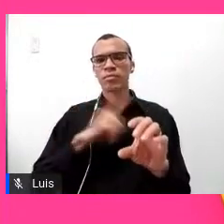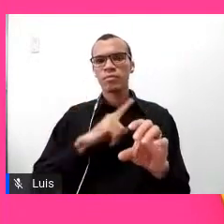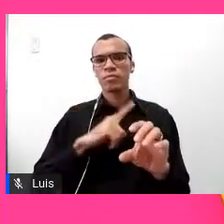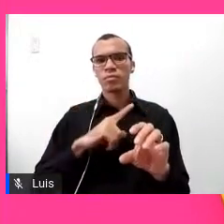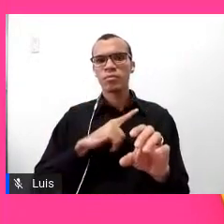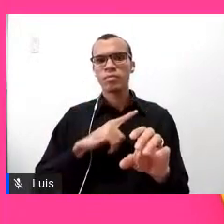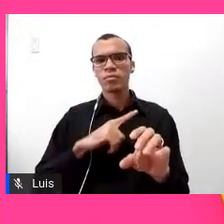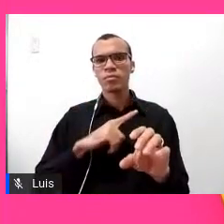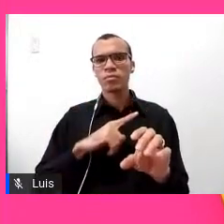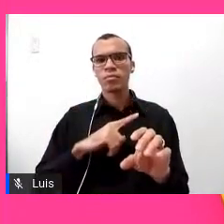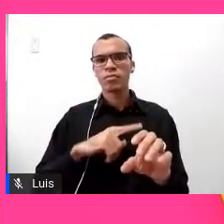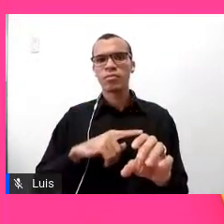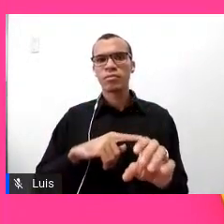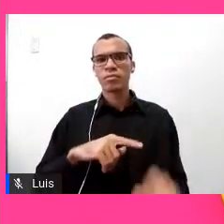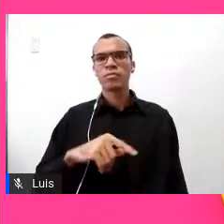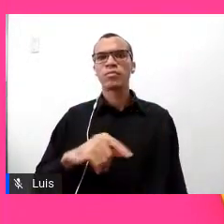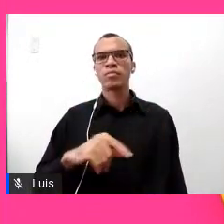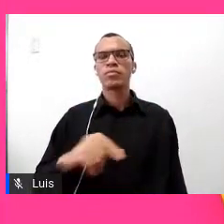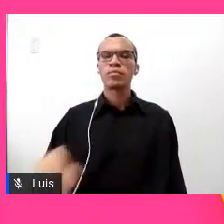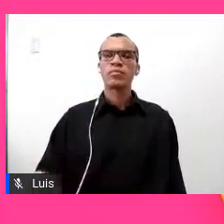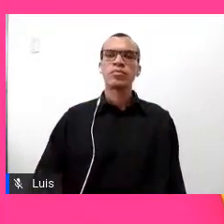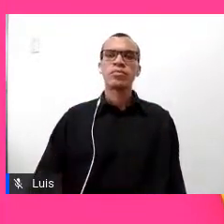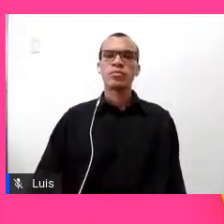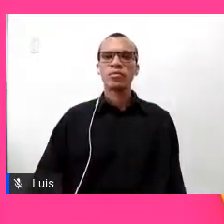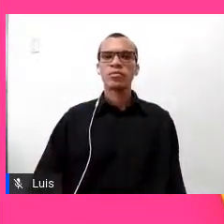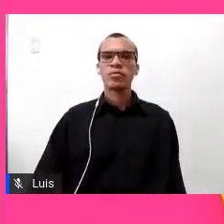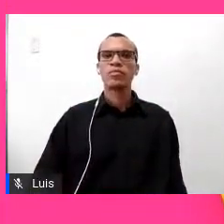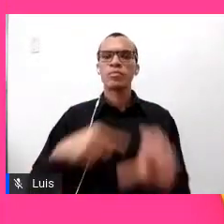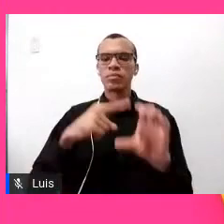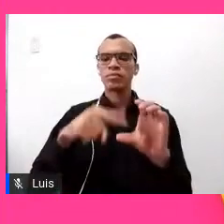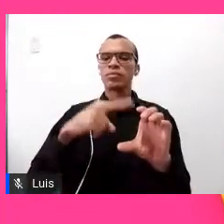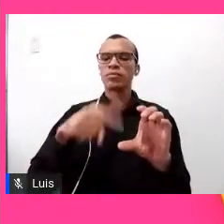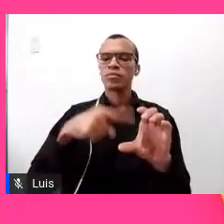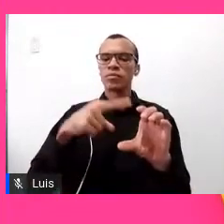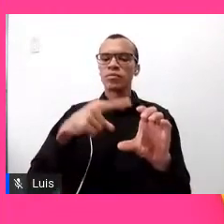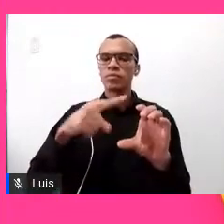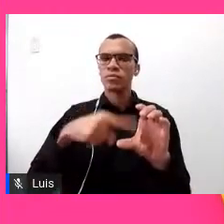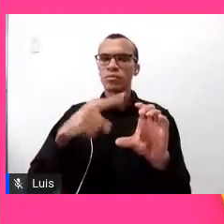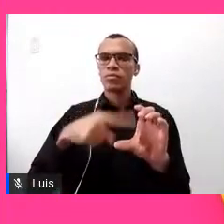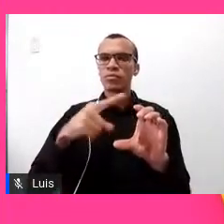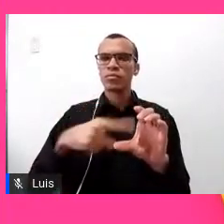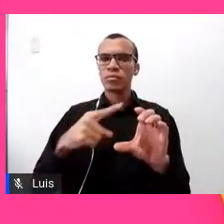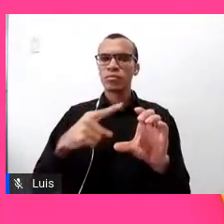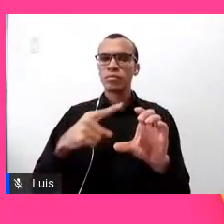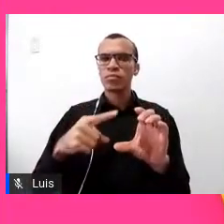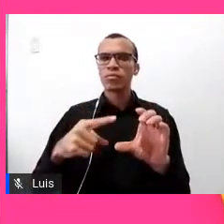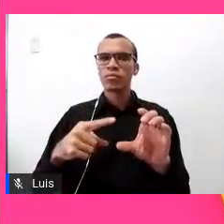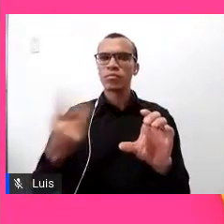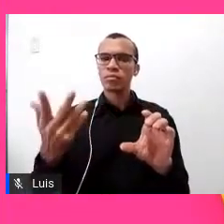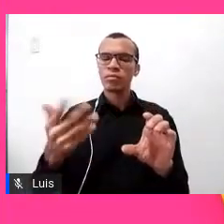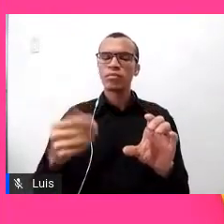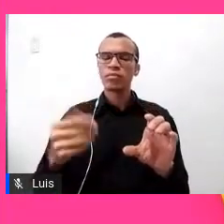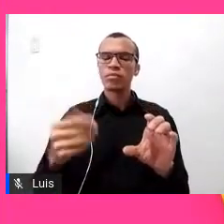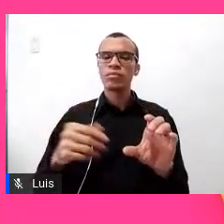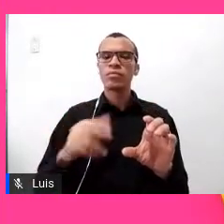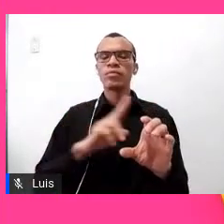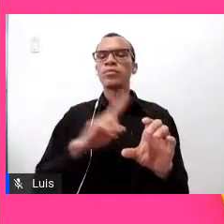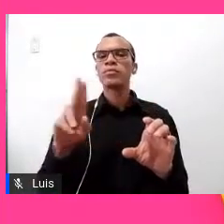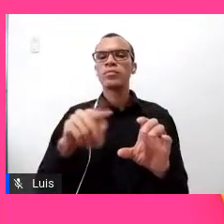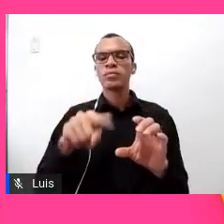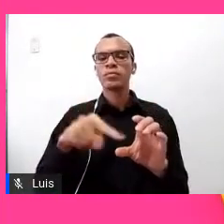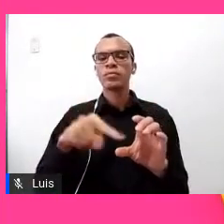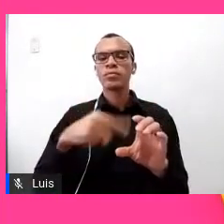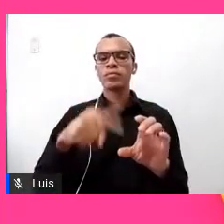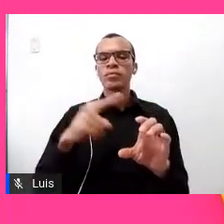nesse movimento, ó. Ele está fazendo esse movimento. Então, vamos chamar esse movimento de